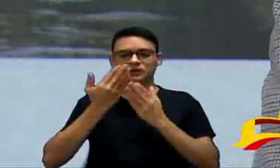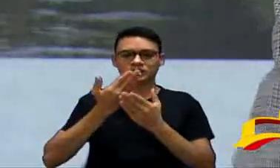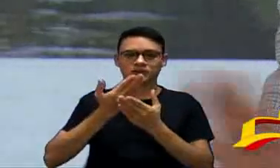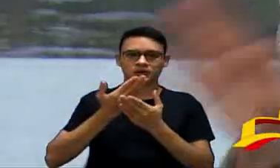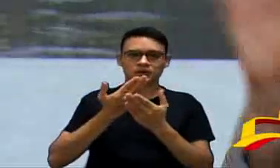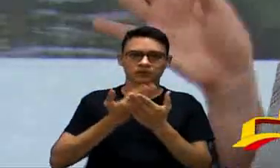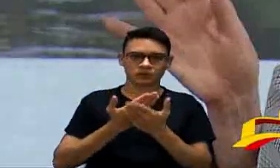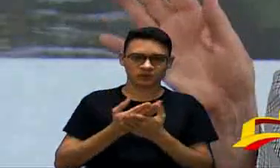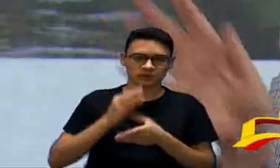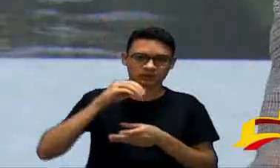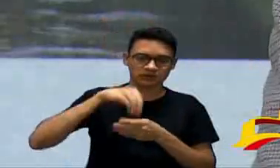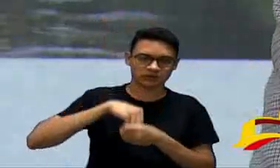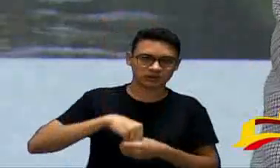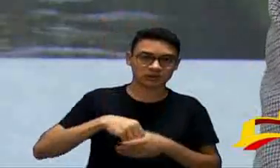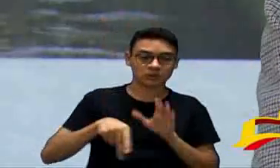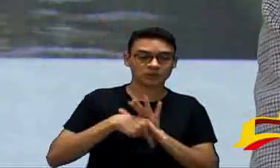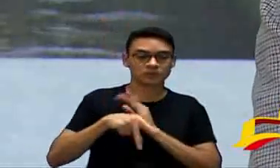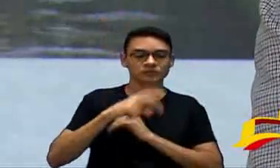nos são cobradas aqui